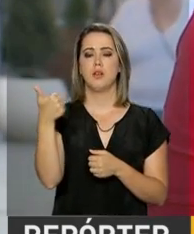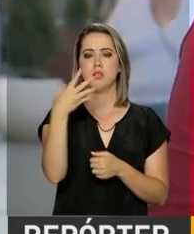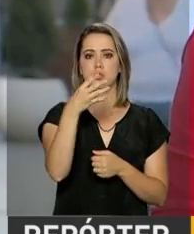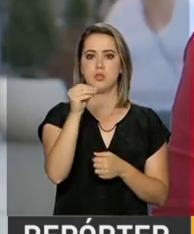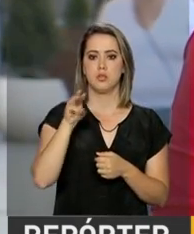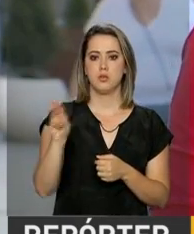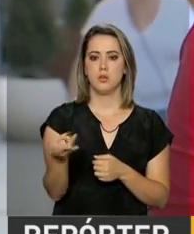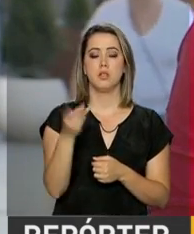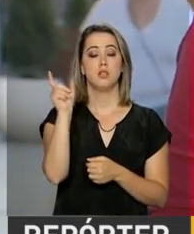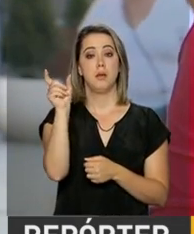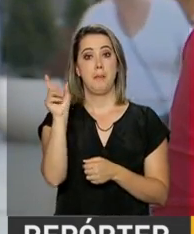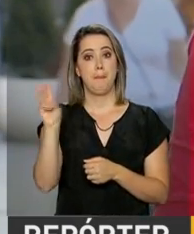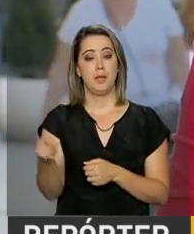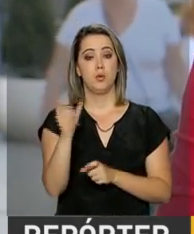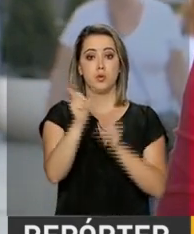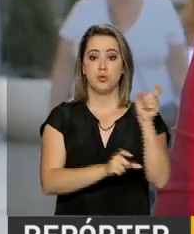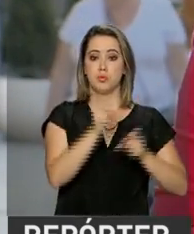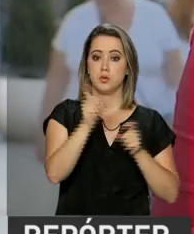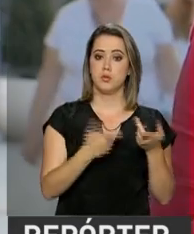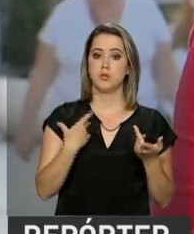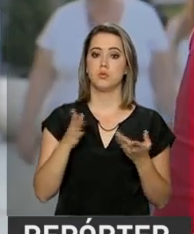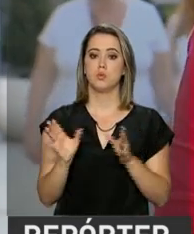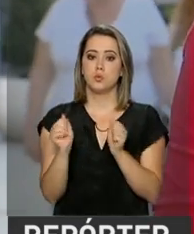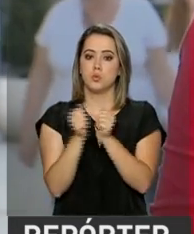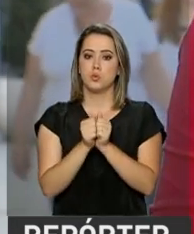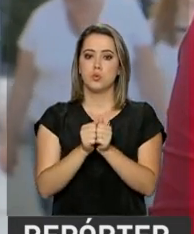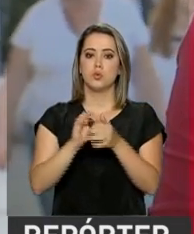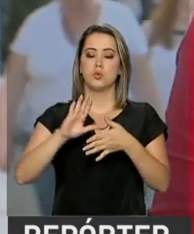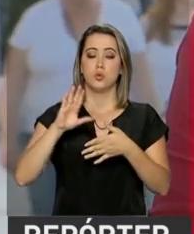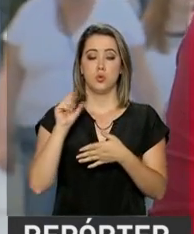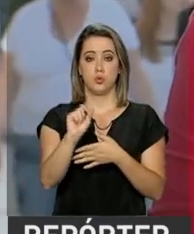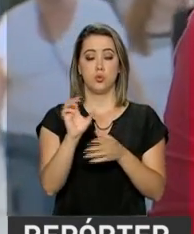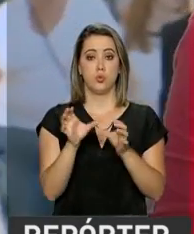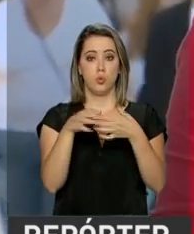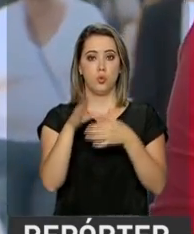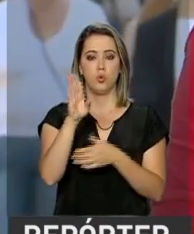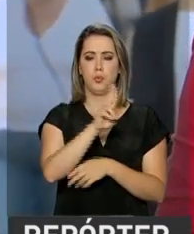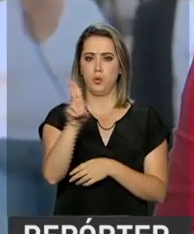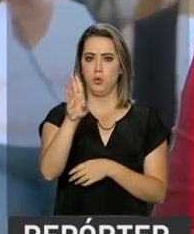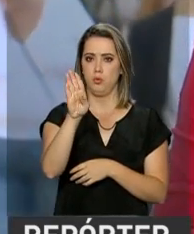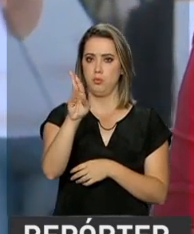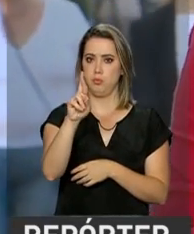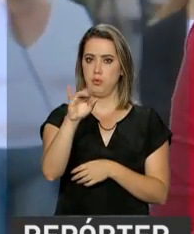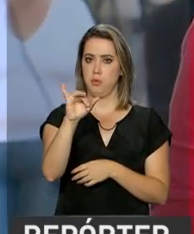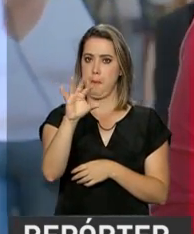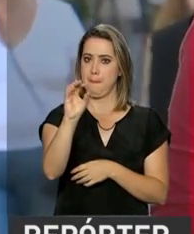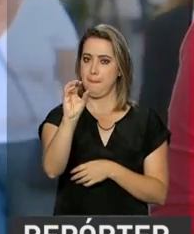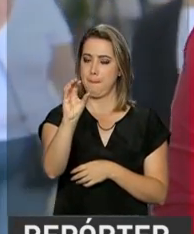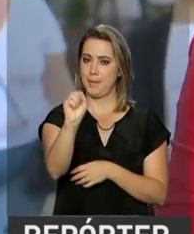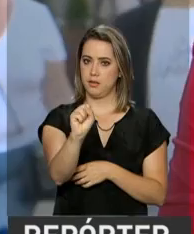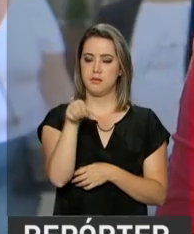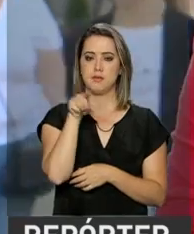integra com a nação asiática grupos importantes como brix que reúne também índia China e África do Sul e o G20 em que